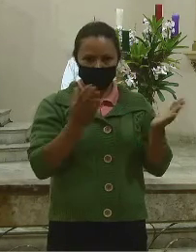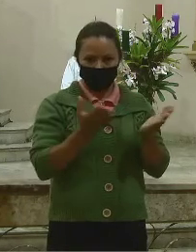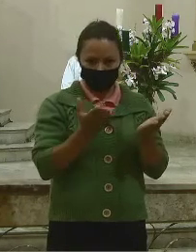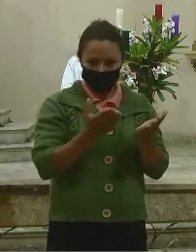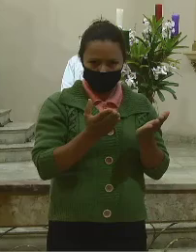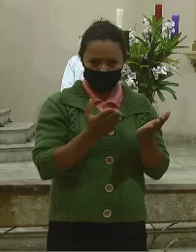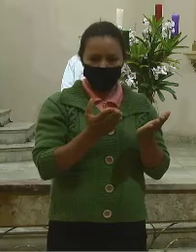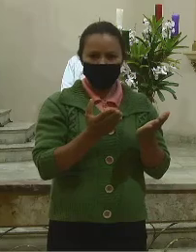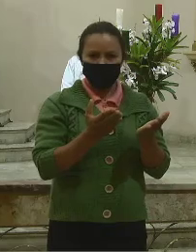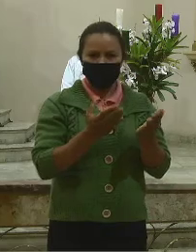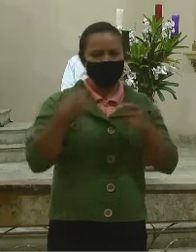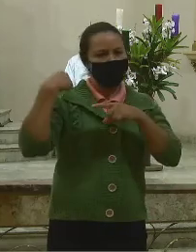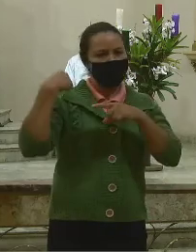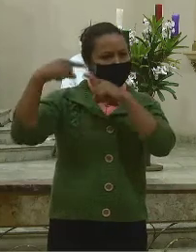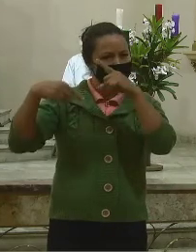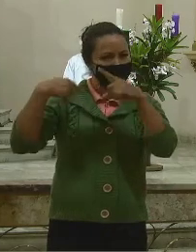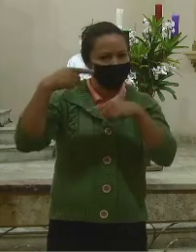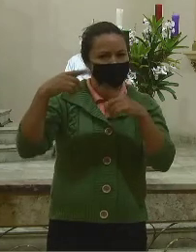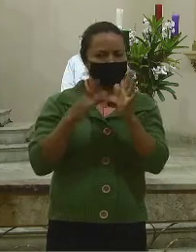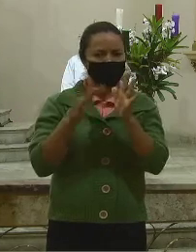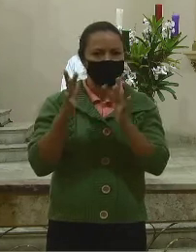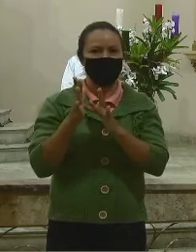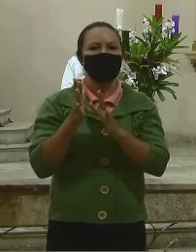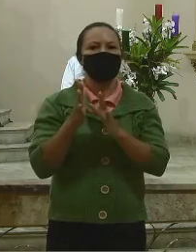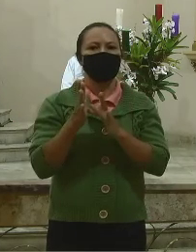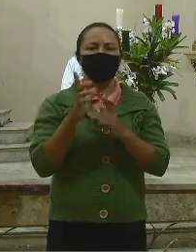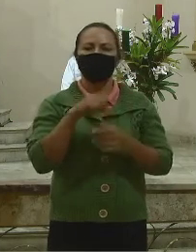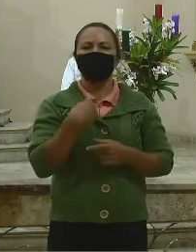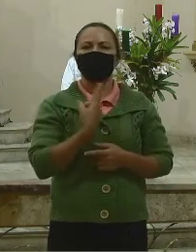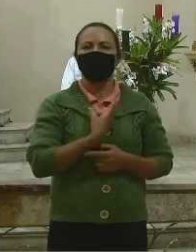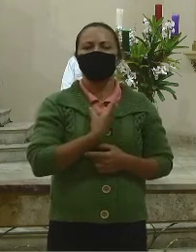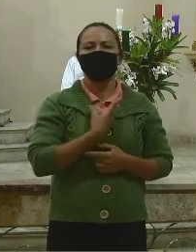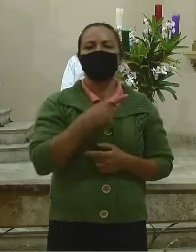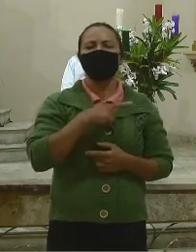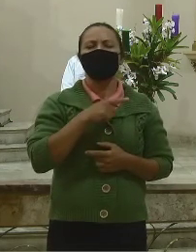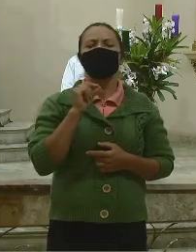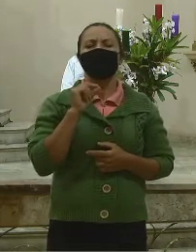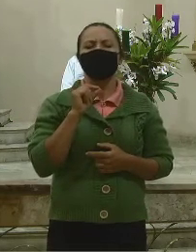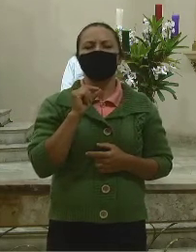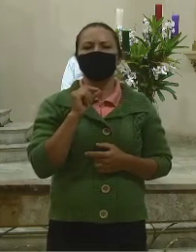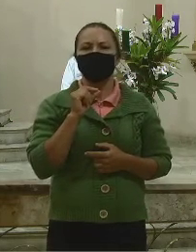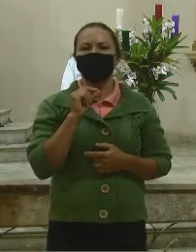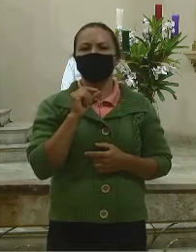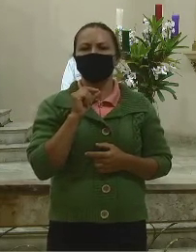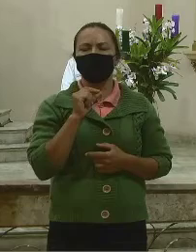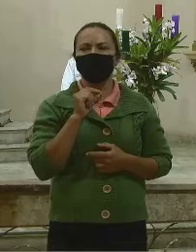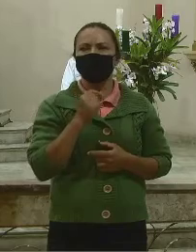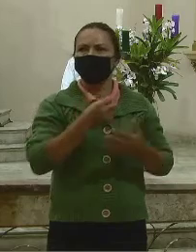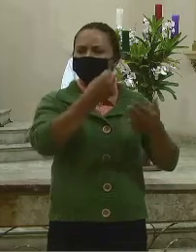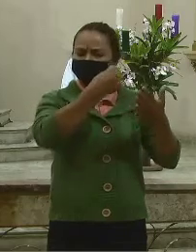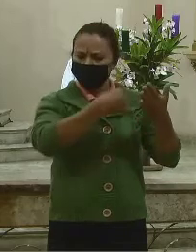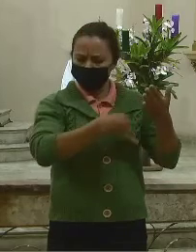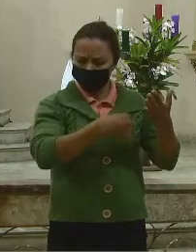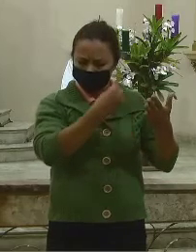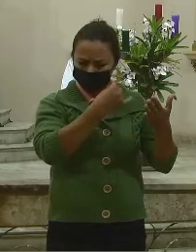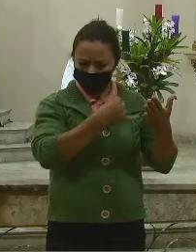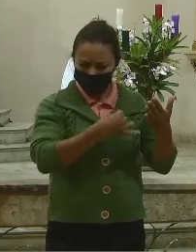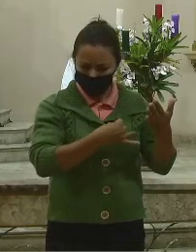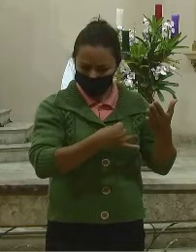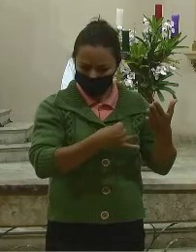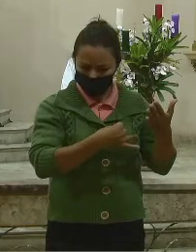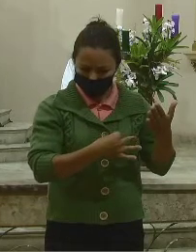da genealogia de Jesus, a gente tem aqui uma gama enorme